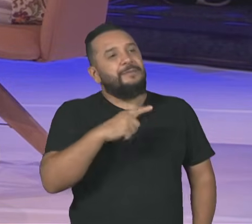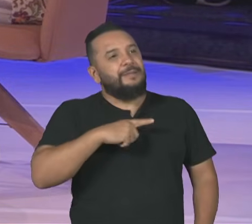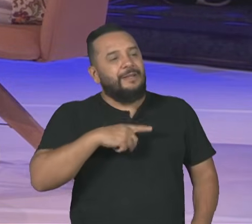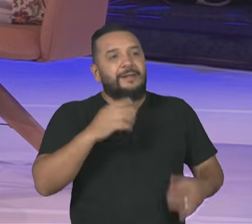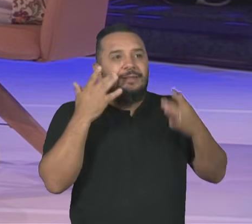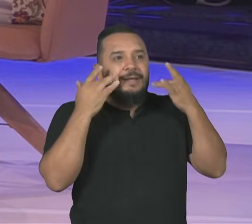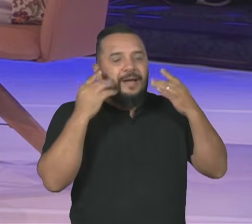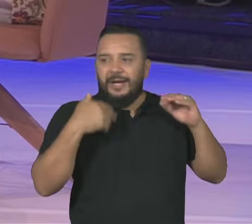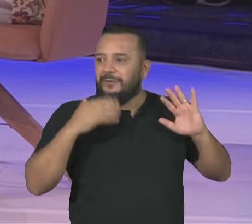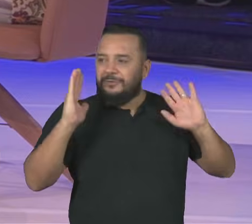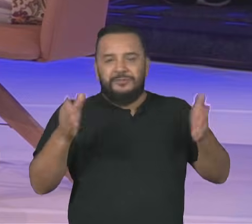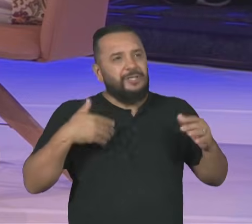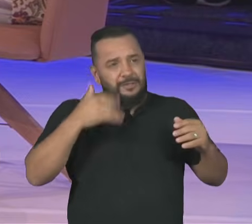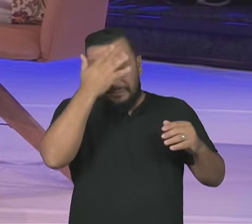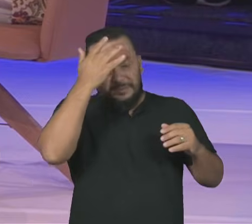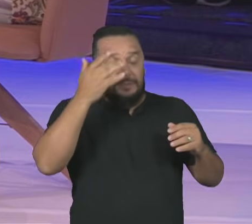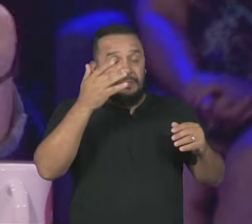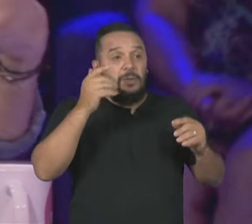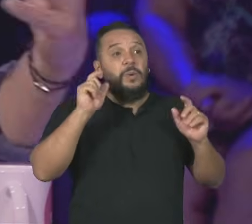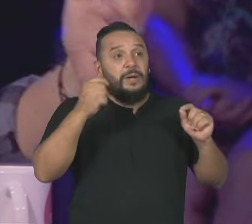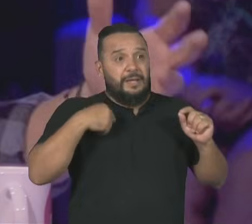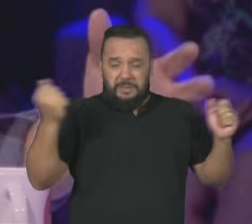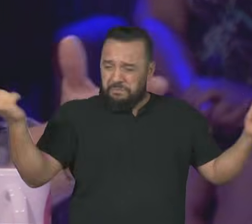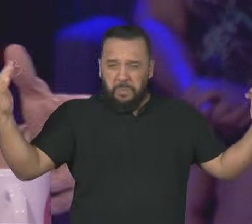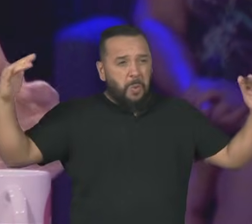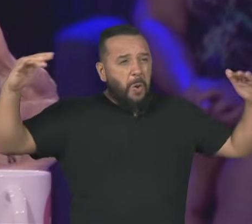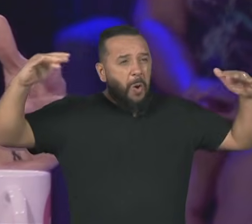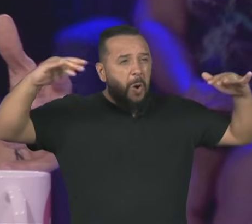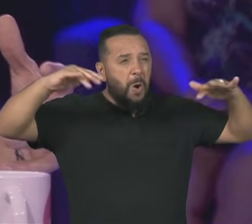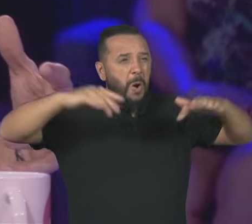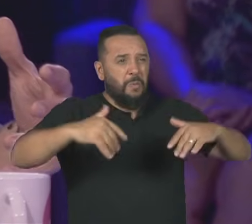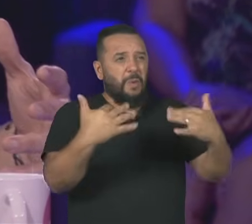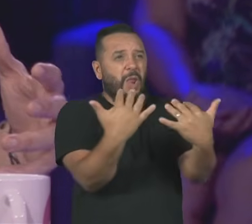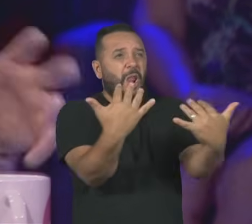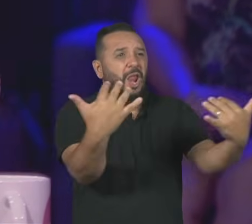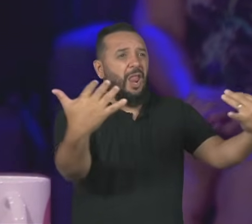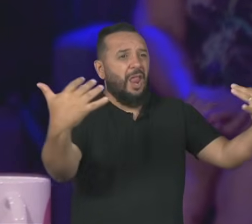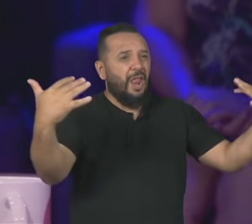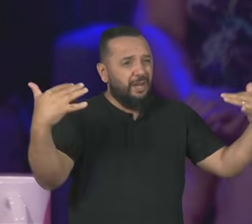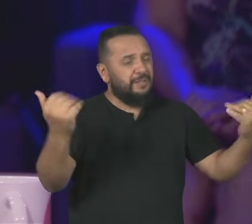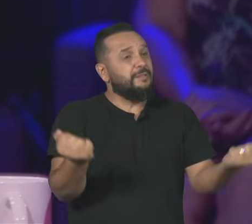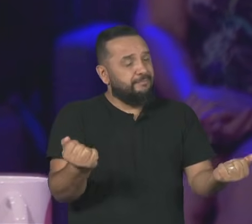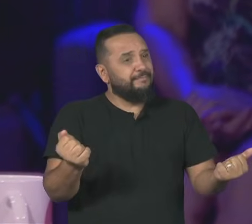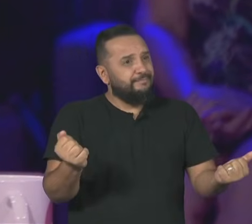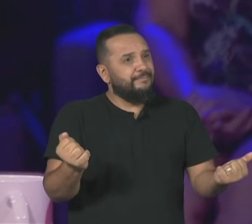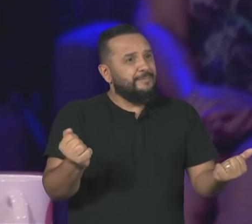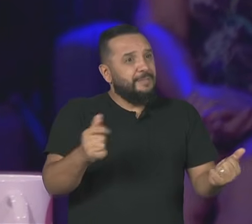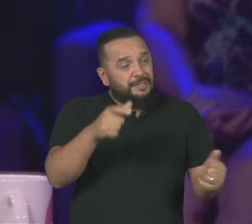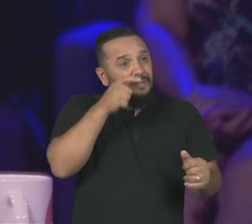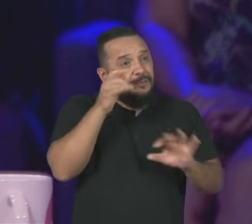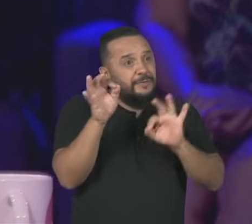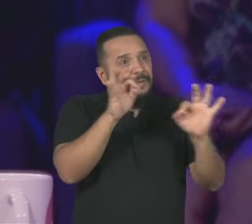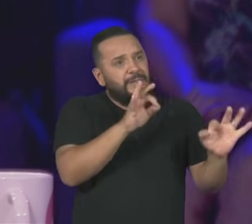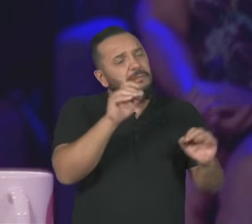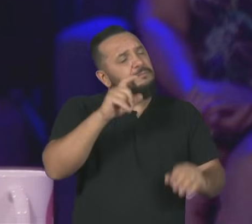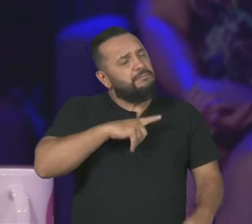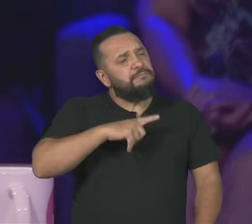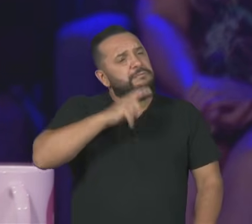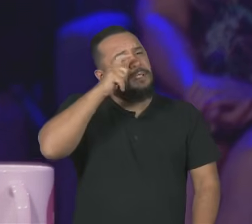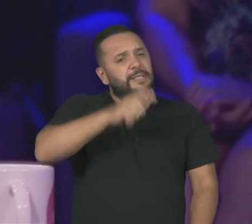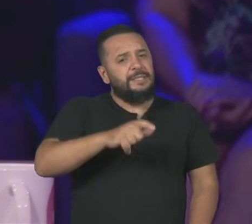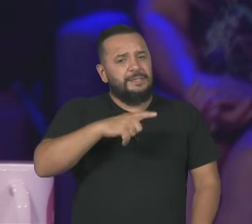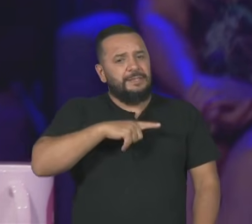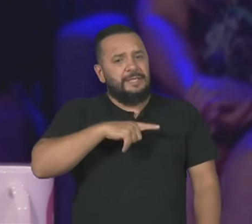peças lotadas, Ah, é quando bom. as pessoas, né, vão e buscam. Porque tem uma coisa interessante, né, que o